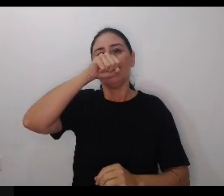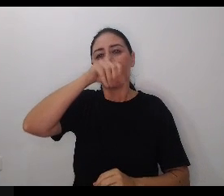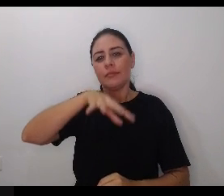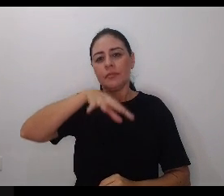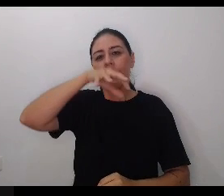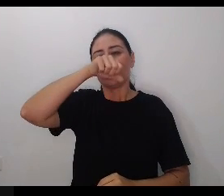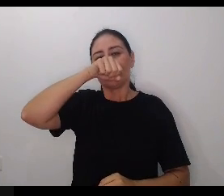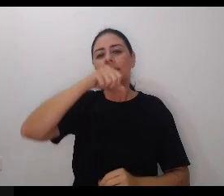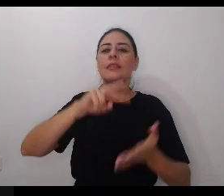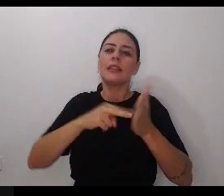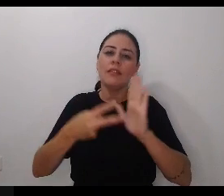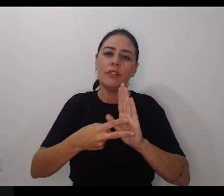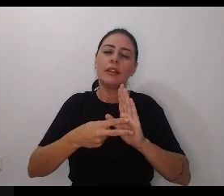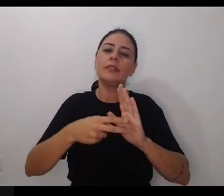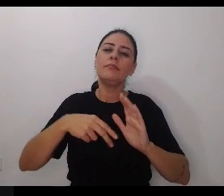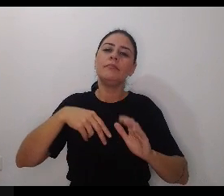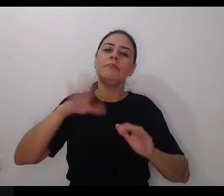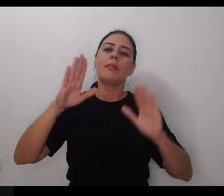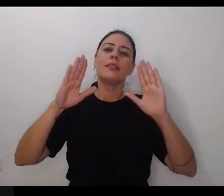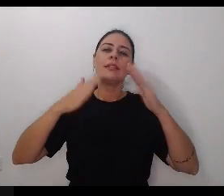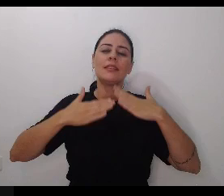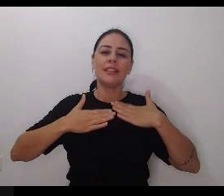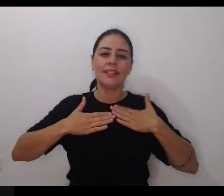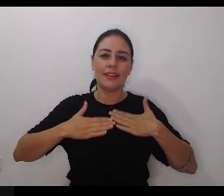bem interessante é trabalhar com a respiração,